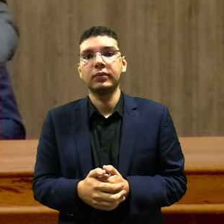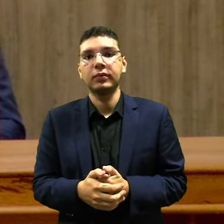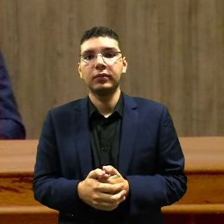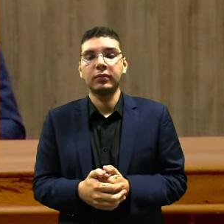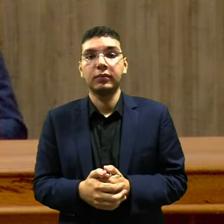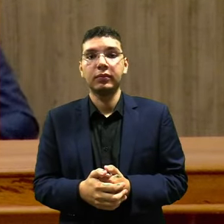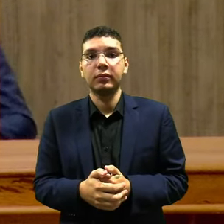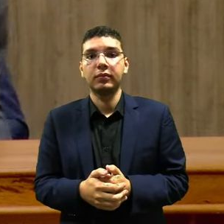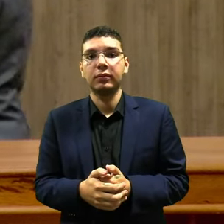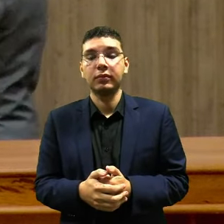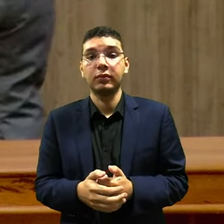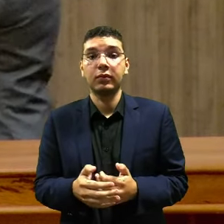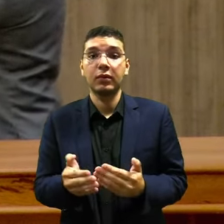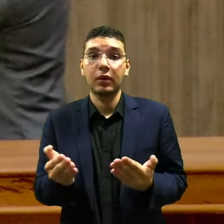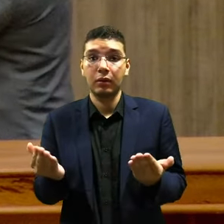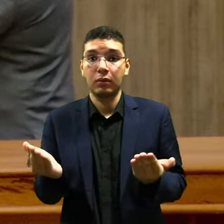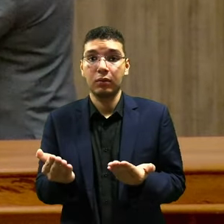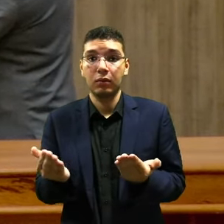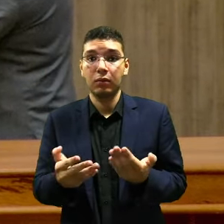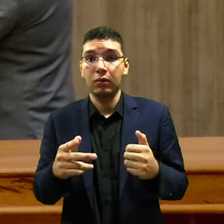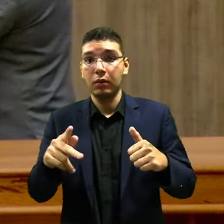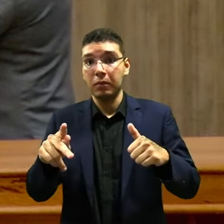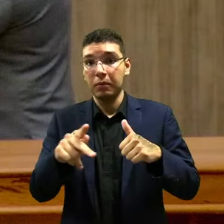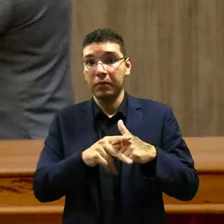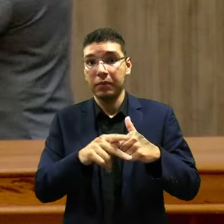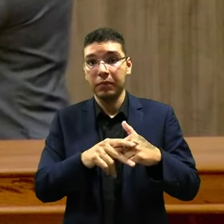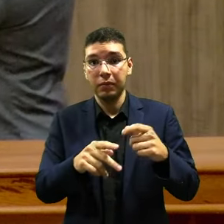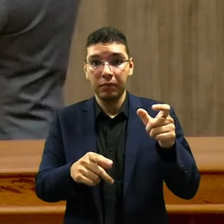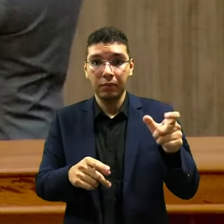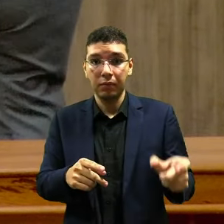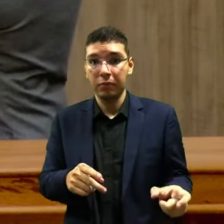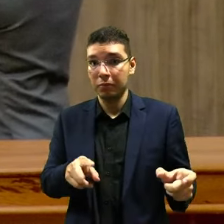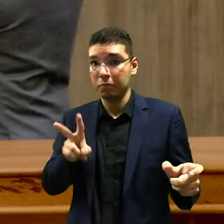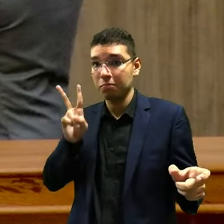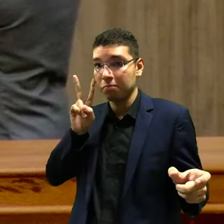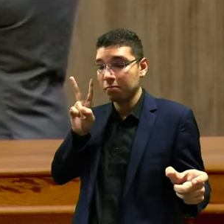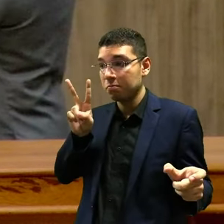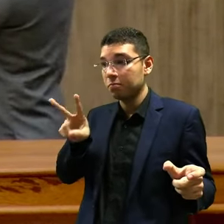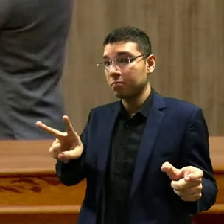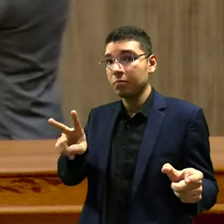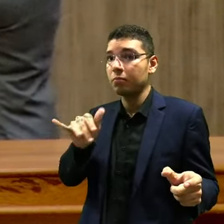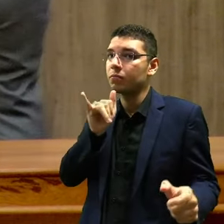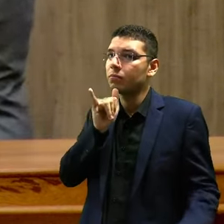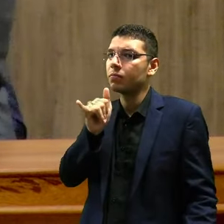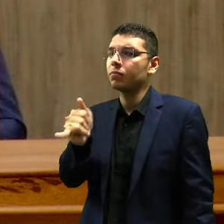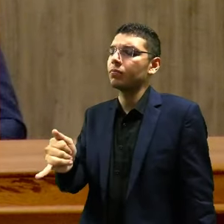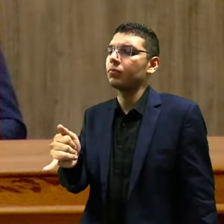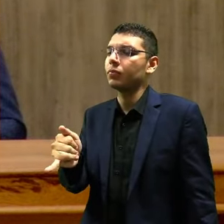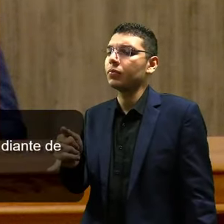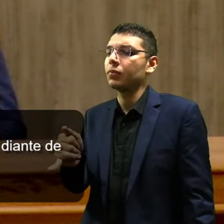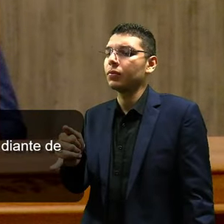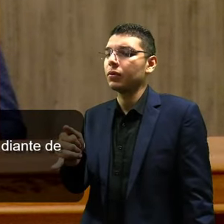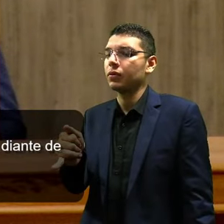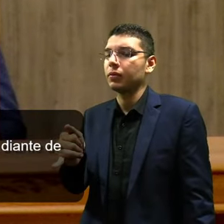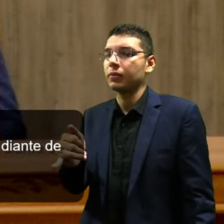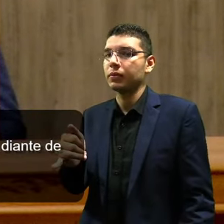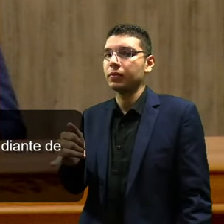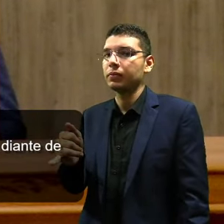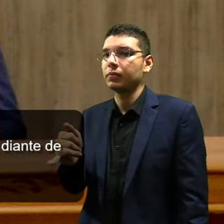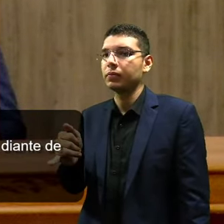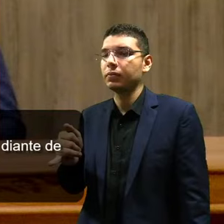agora Pedro olha para ele e diz assim tu não tem parte